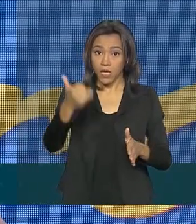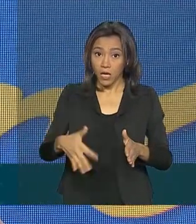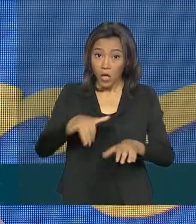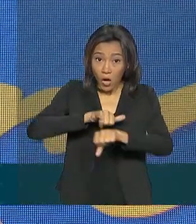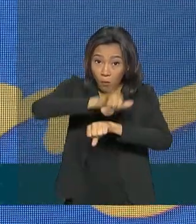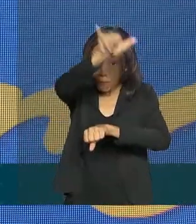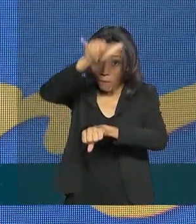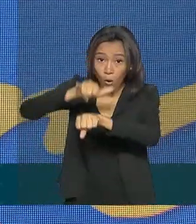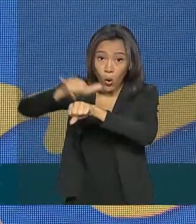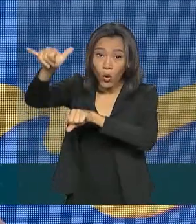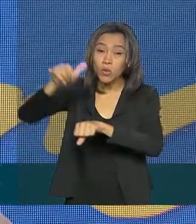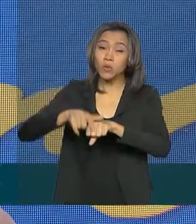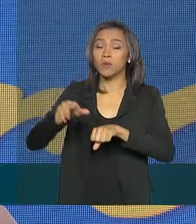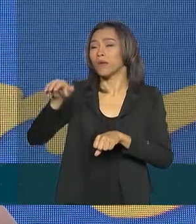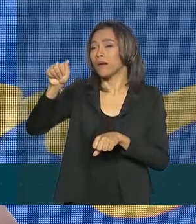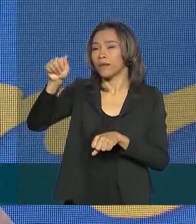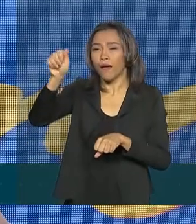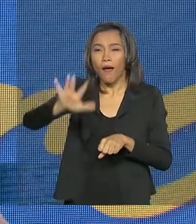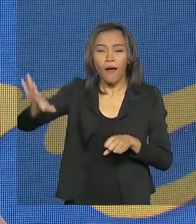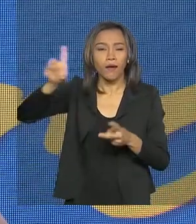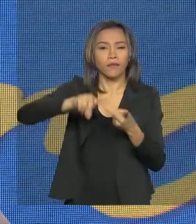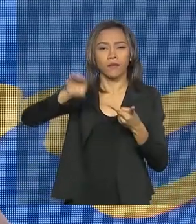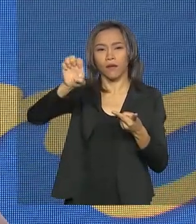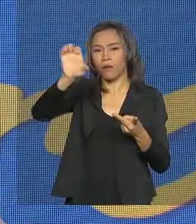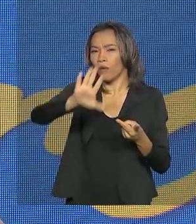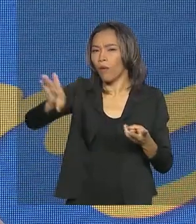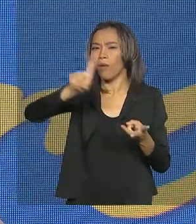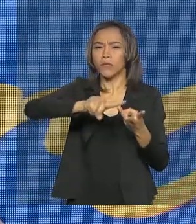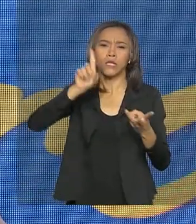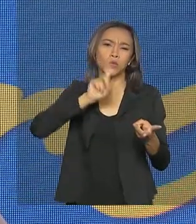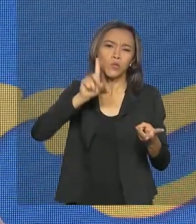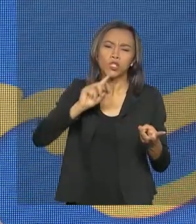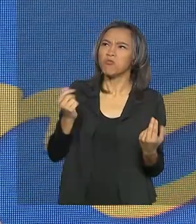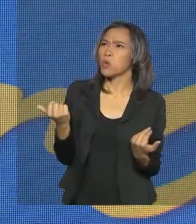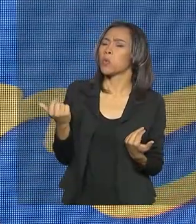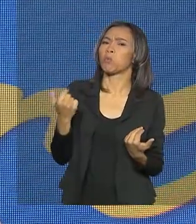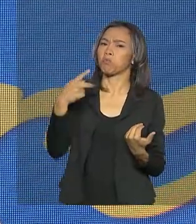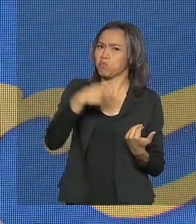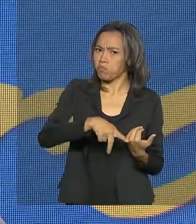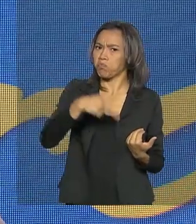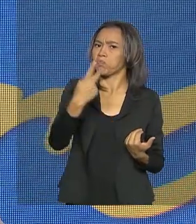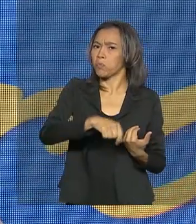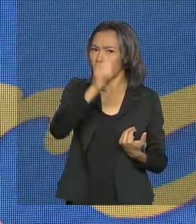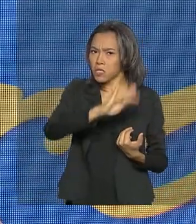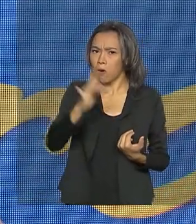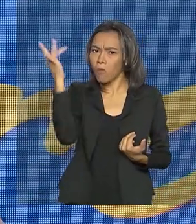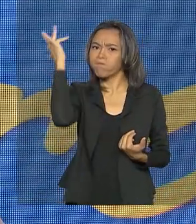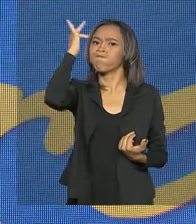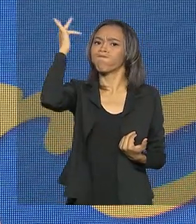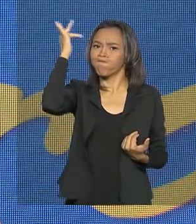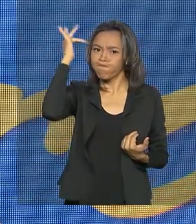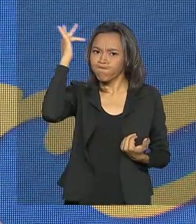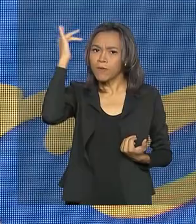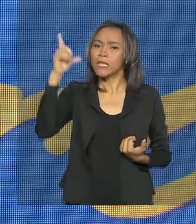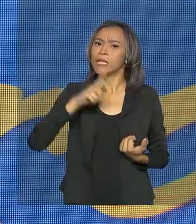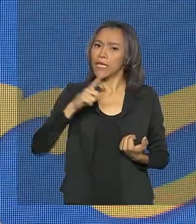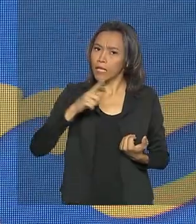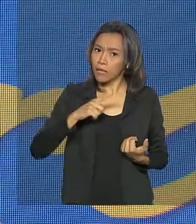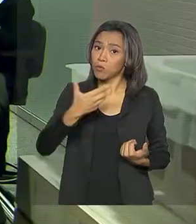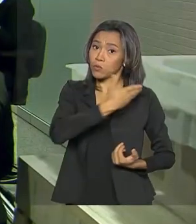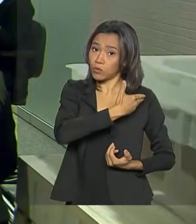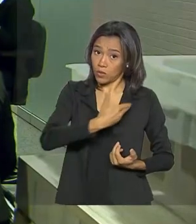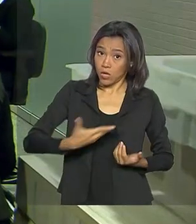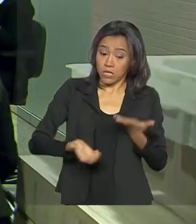aeroportos do mundo, da Ásia, da Europa, dos Estados Unidos. Temos infraestrutura de qualidade e mais do que isso, temos um serviço público de